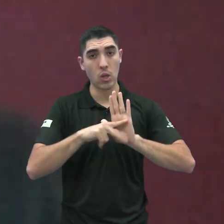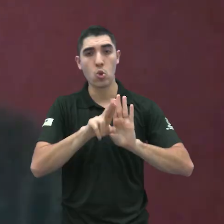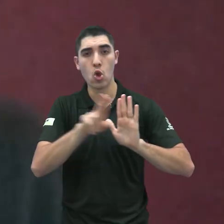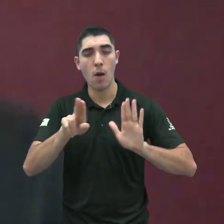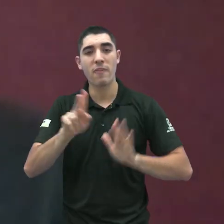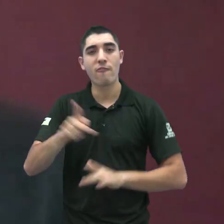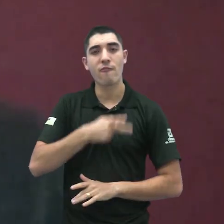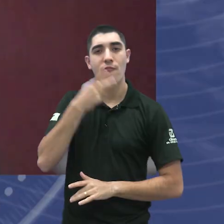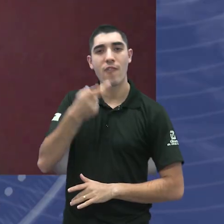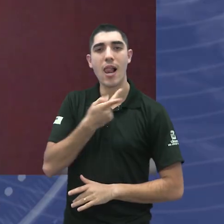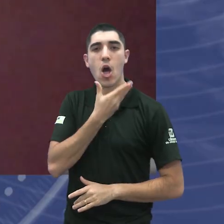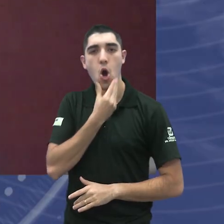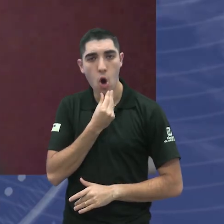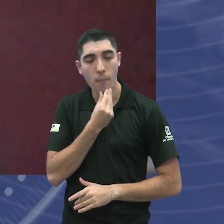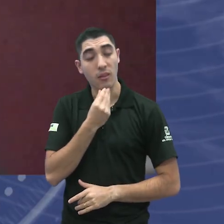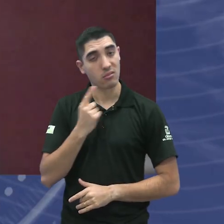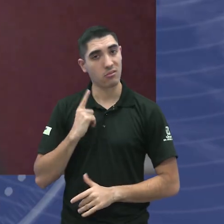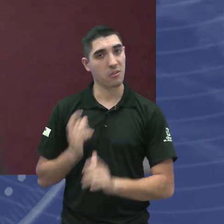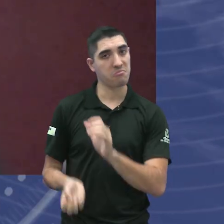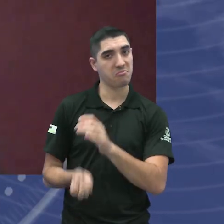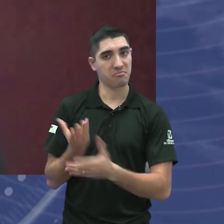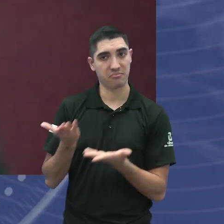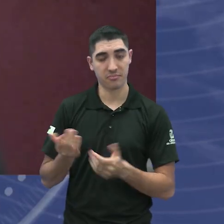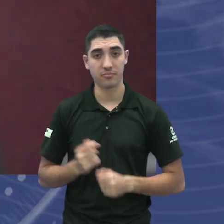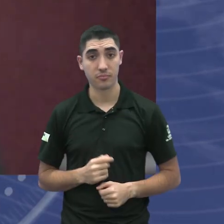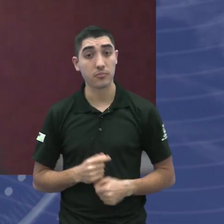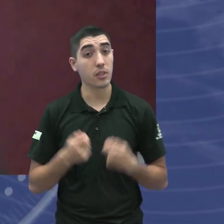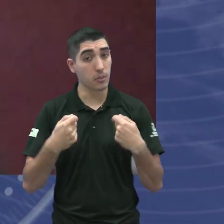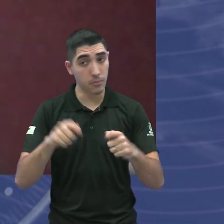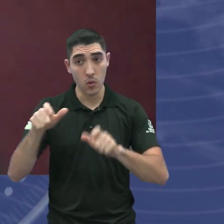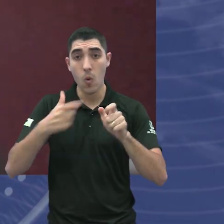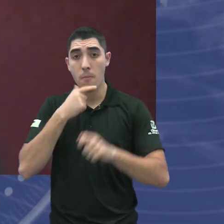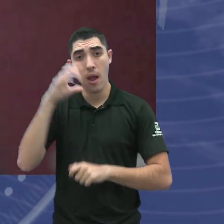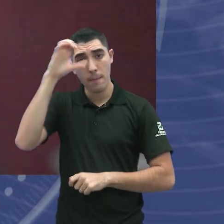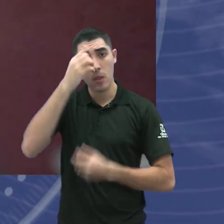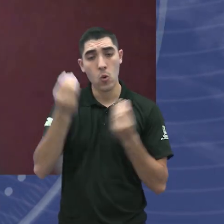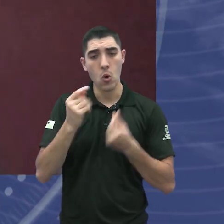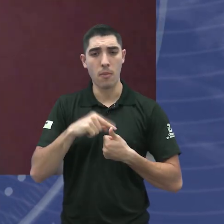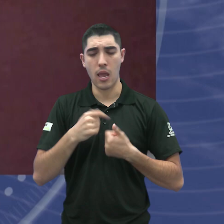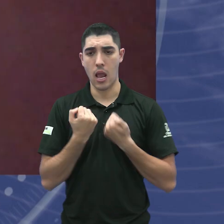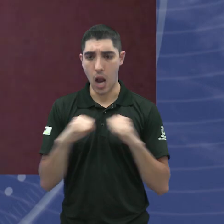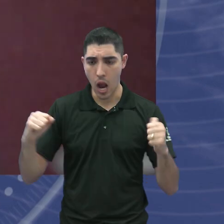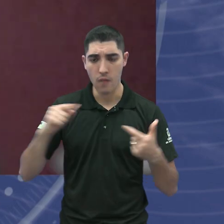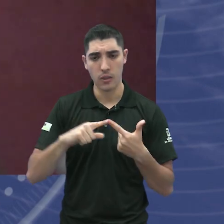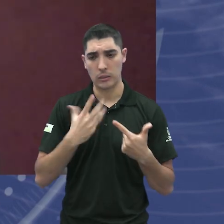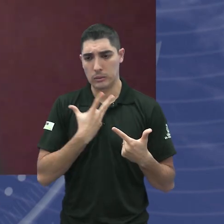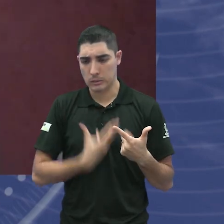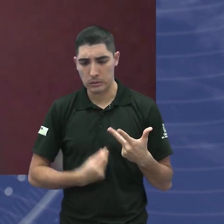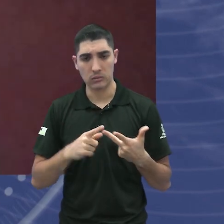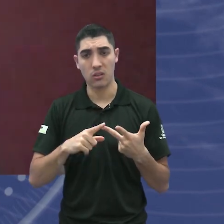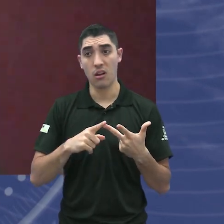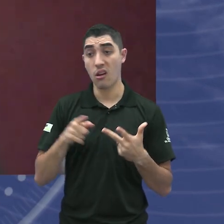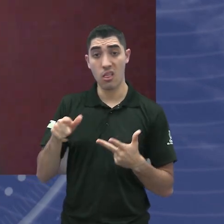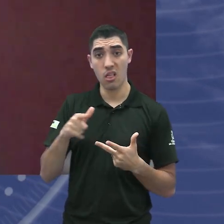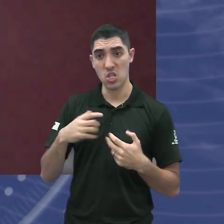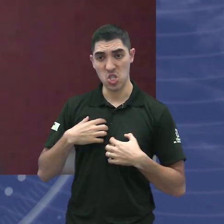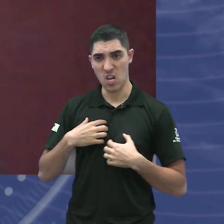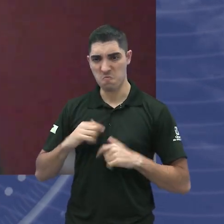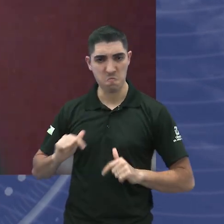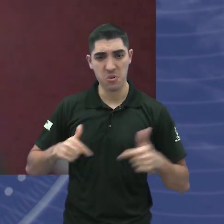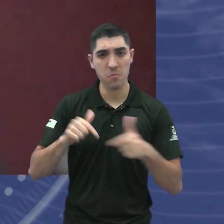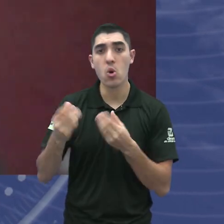Homem existe. Eles aprenderam a lidar com os afetos, os sentimentos, a raiva, a frustração, com a violência